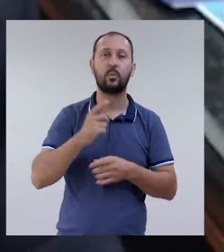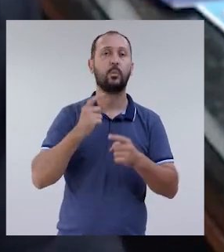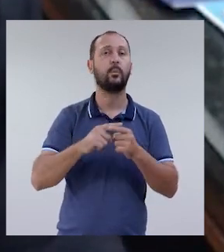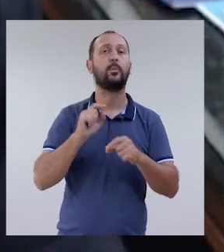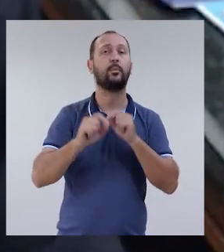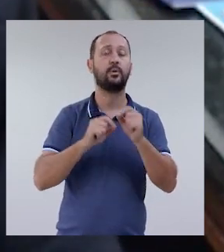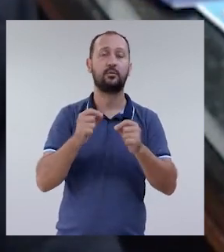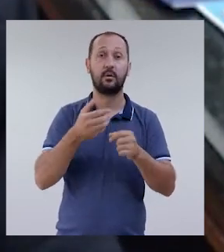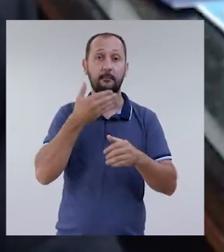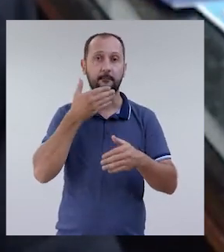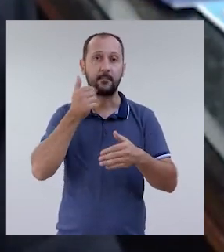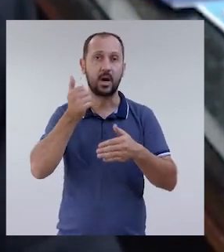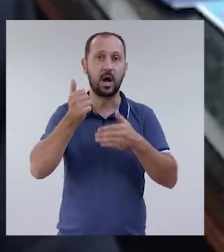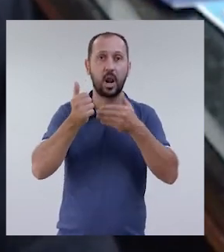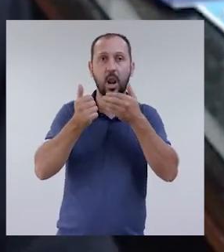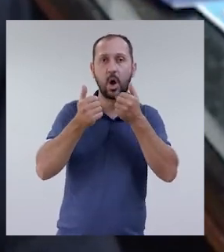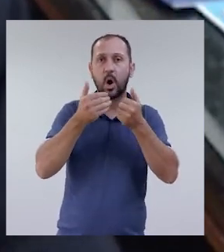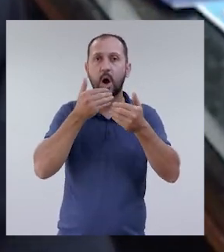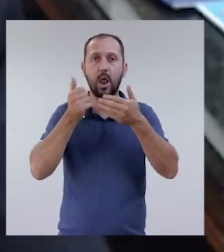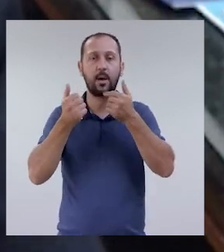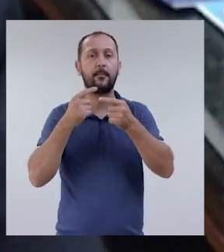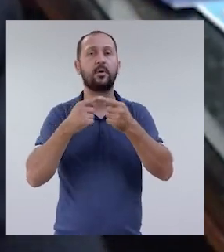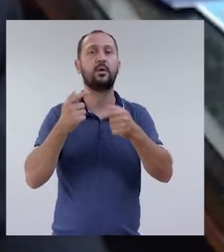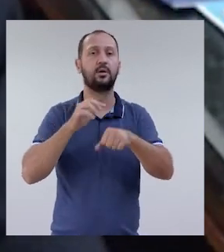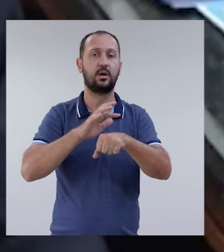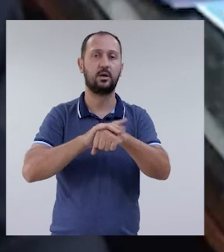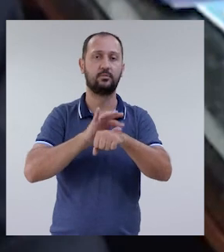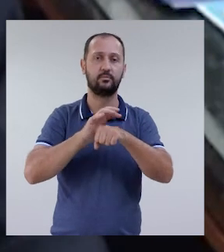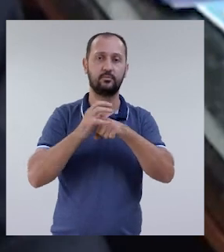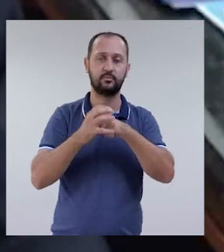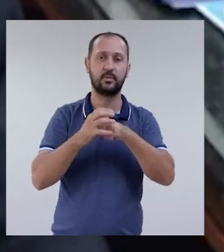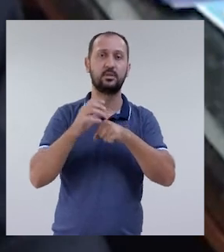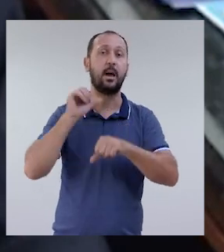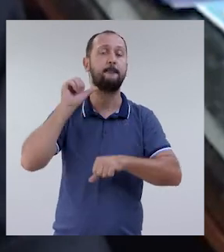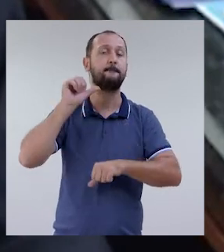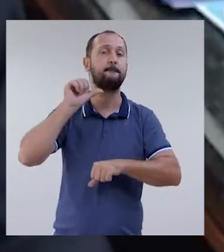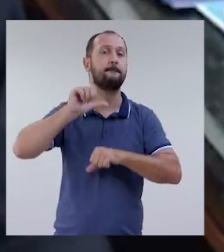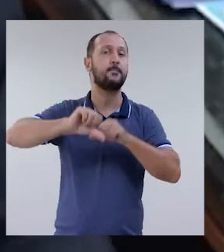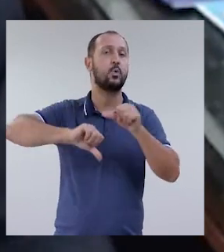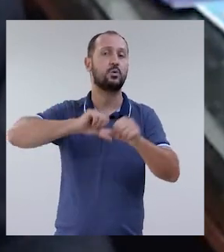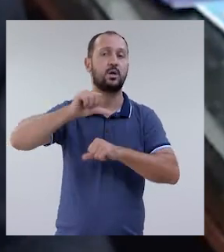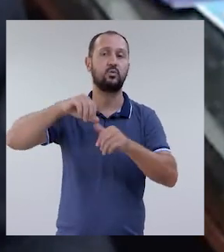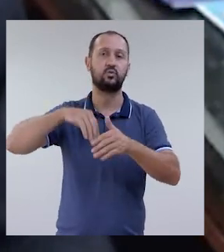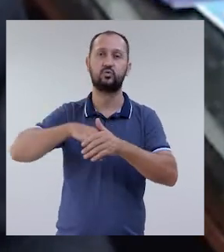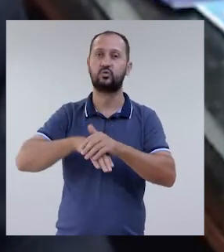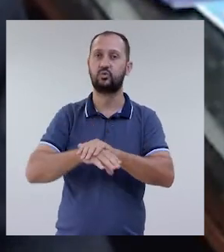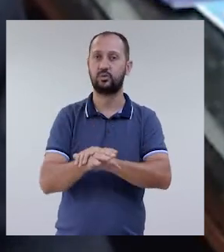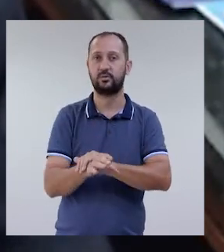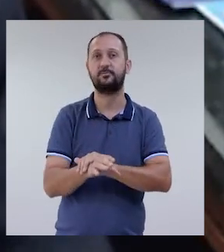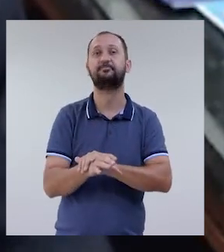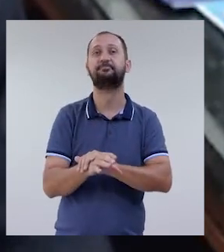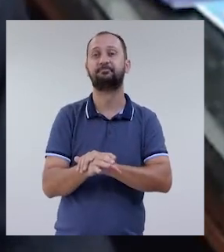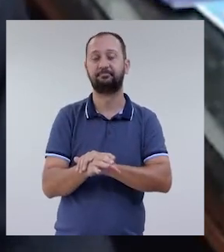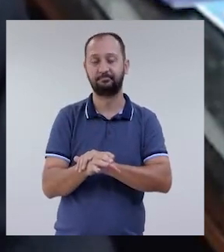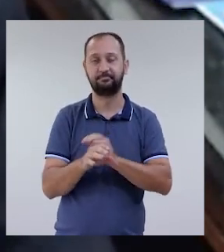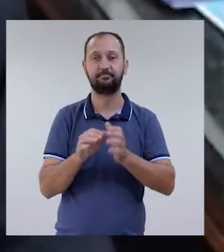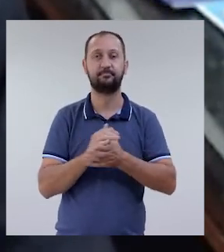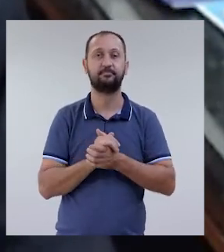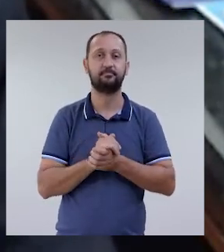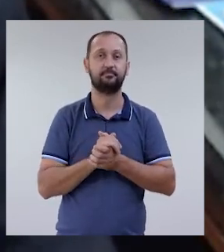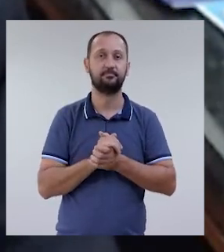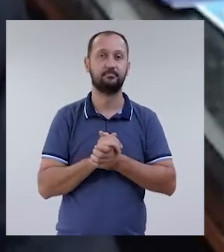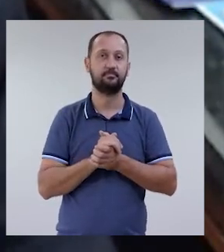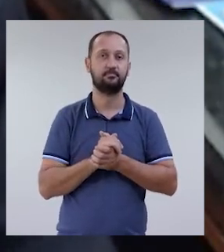e sempre com aperfeiçoamento. Ou seja, a pandemia está mudando os costumes,